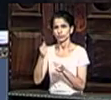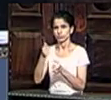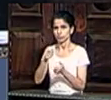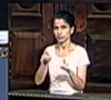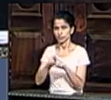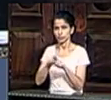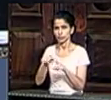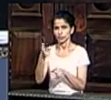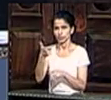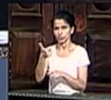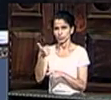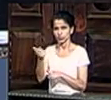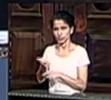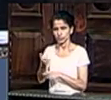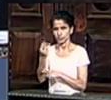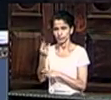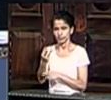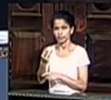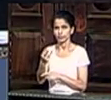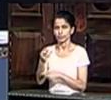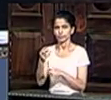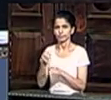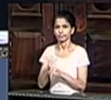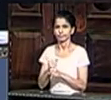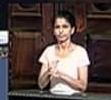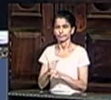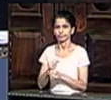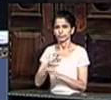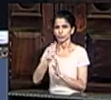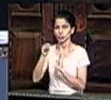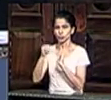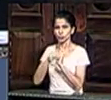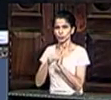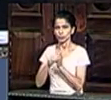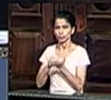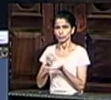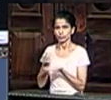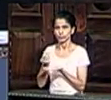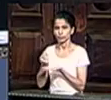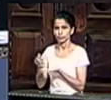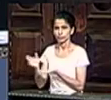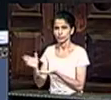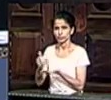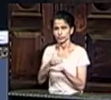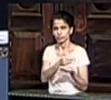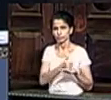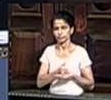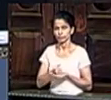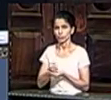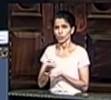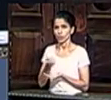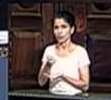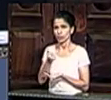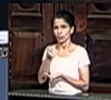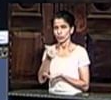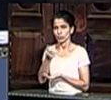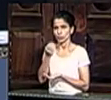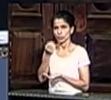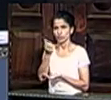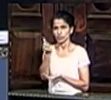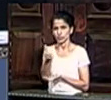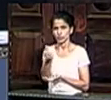nós tivemos uma total de rosto um total de receitas correntes quase 60 em 4